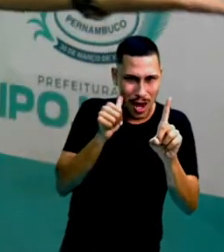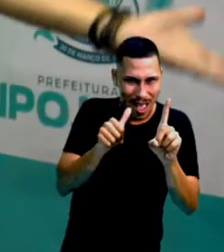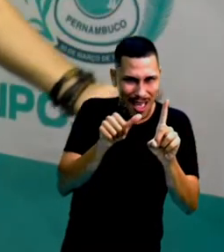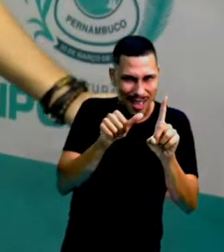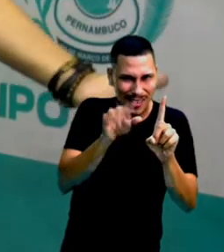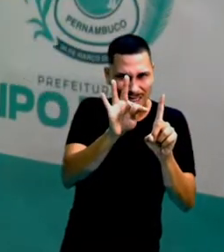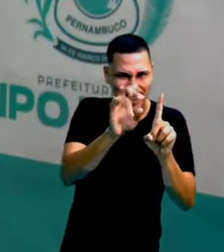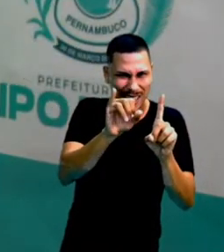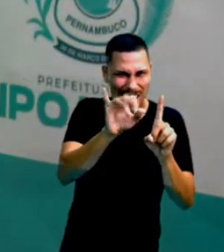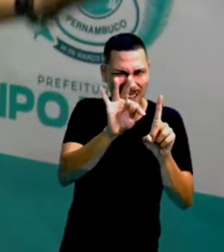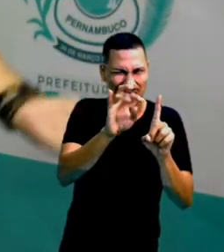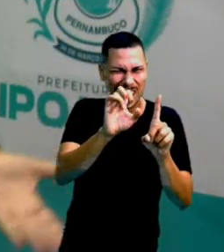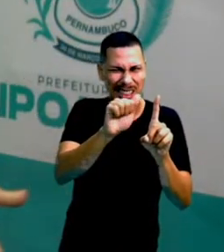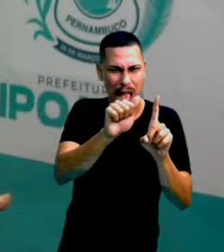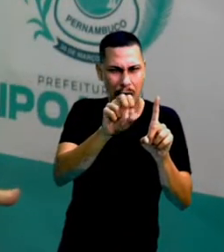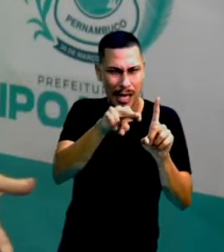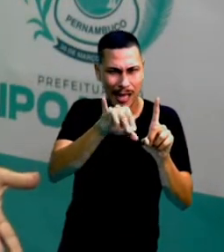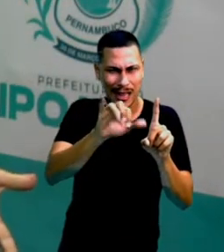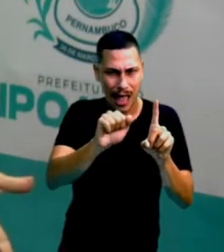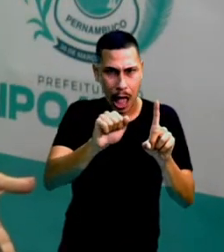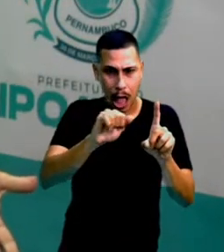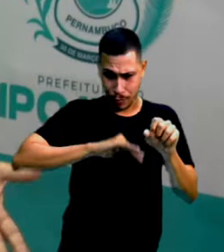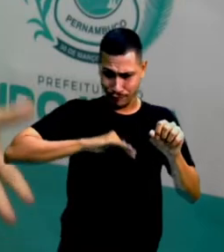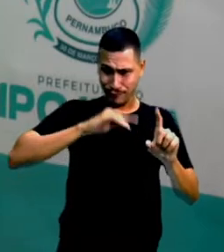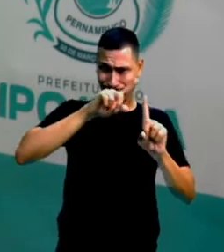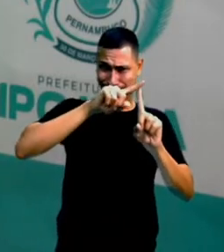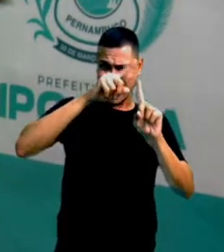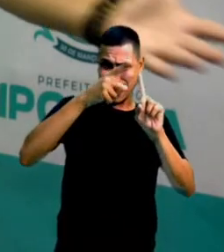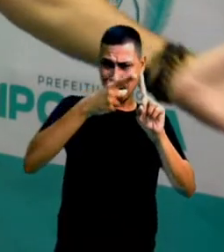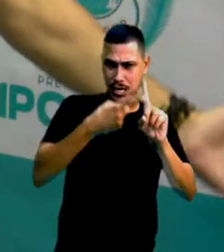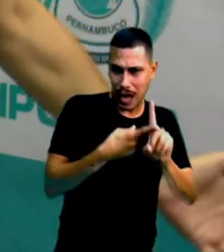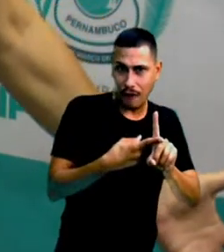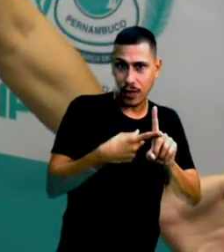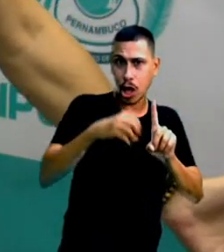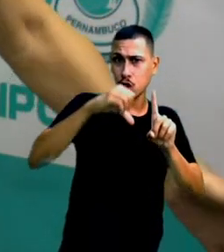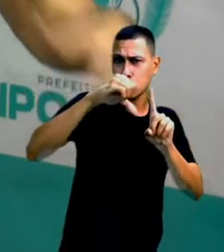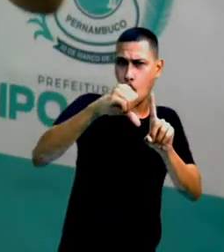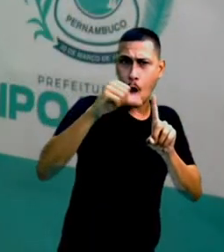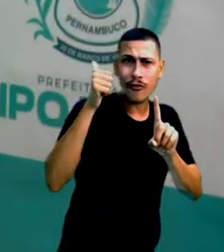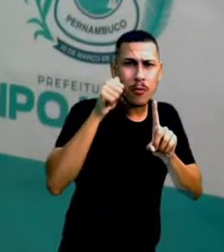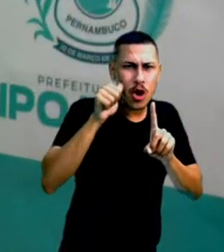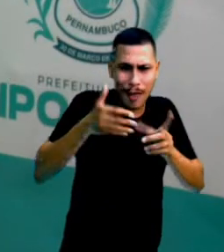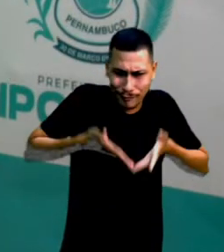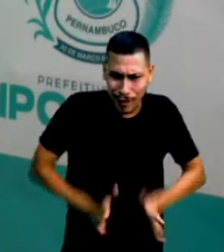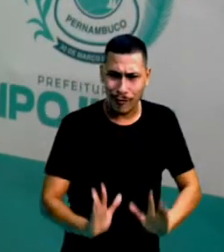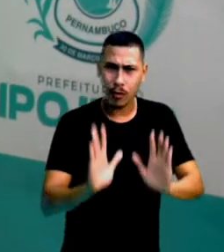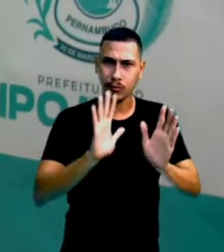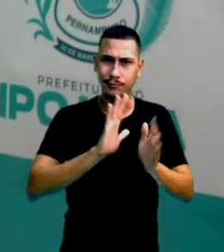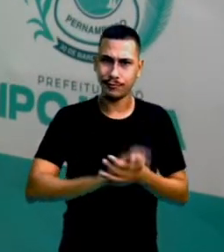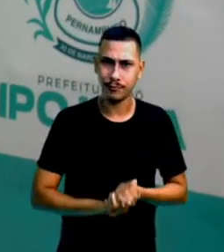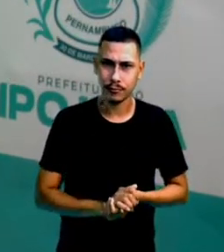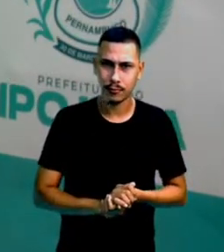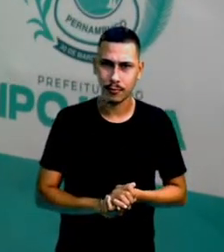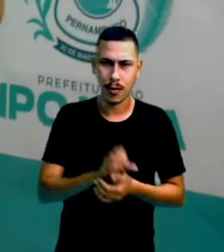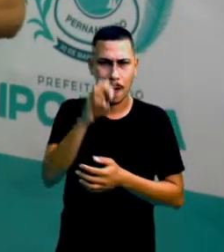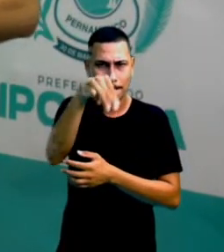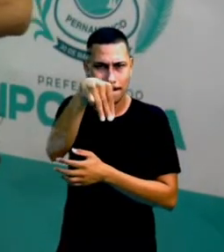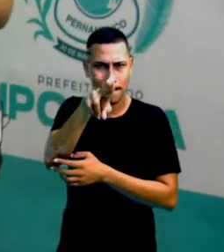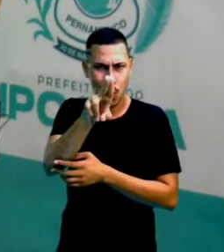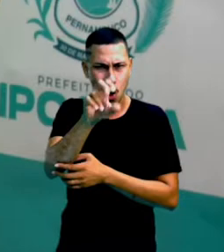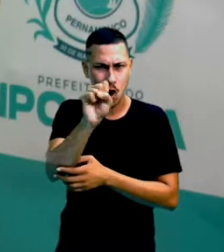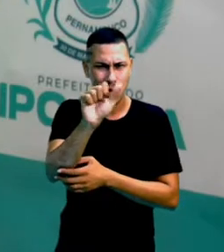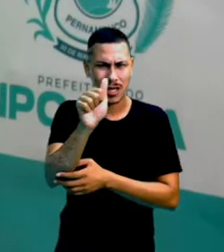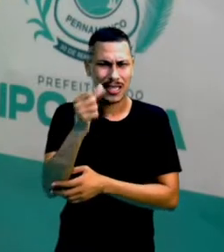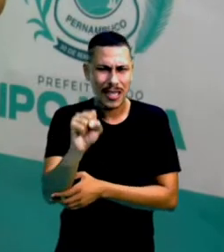é nada meu filho 9 uma vez só foram nove mulheres financeira as musas dentre